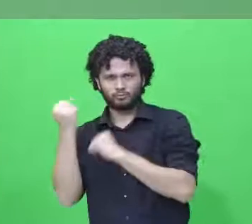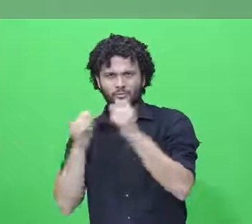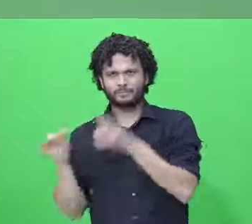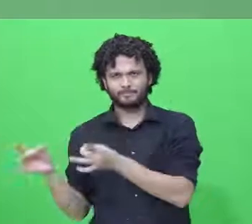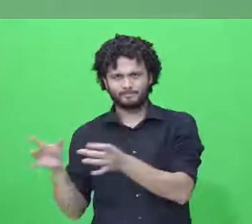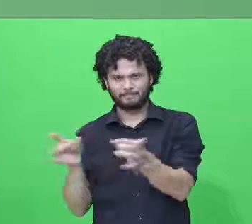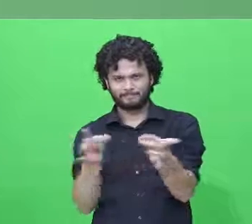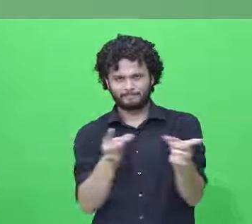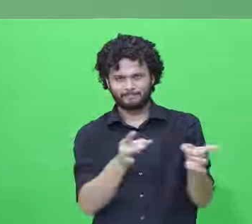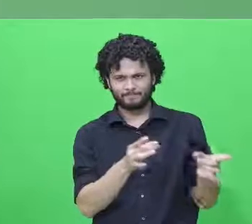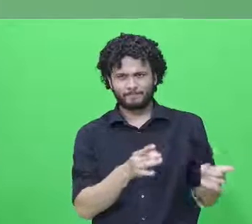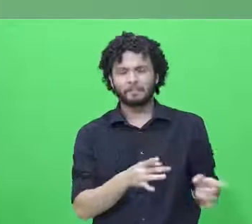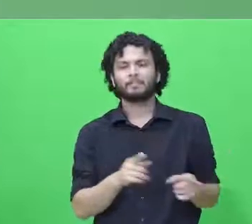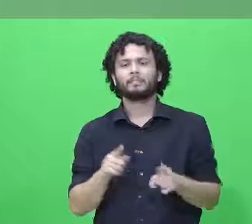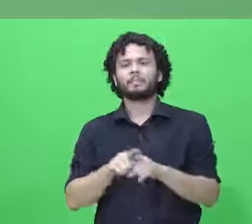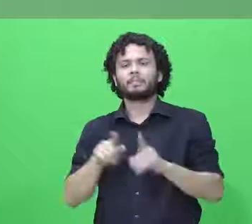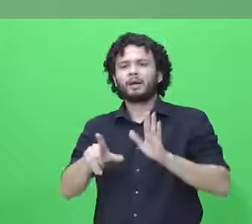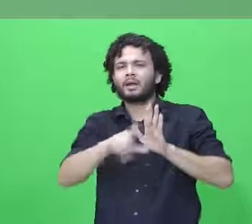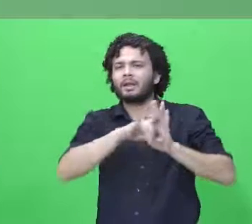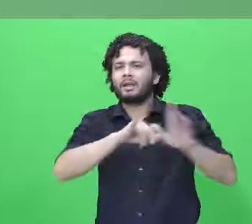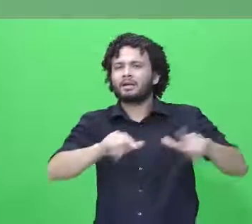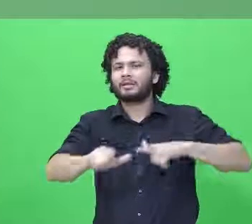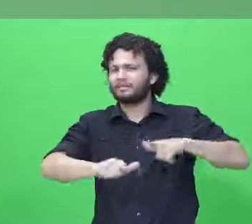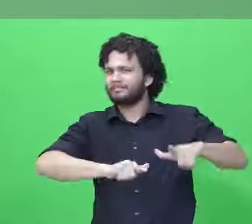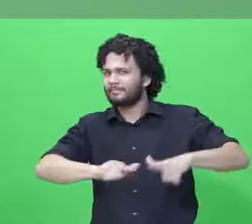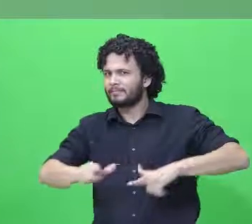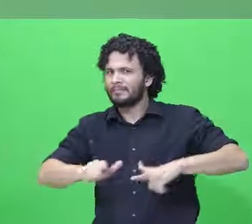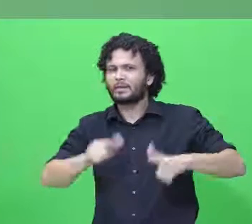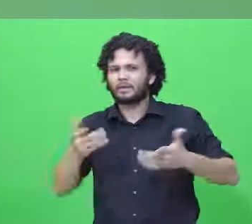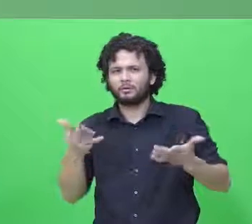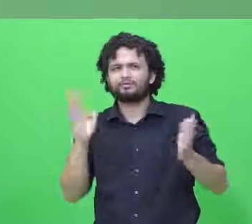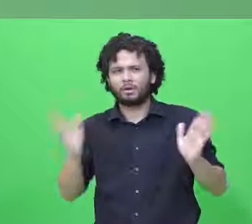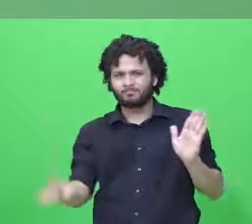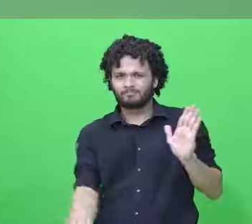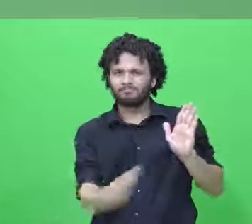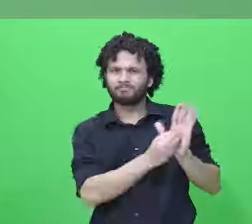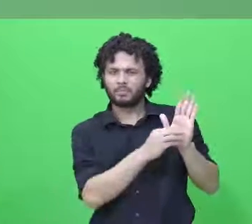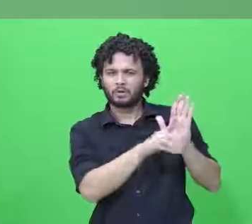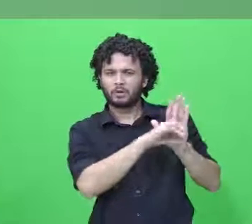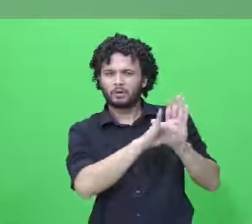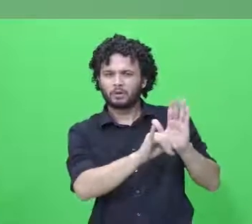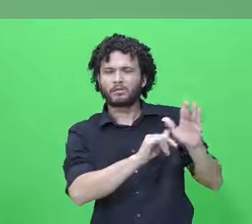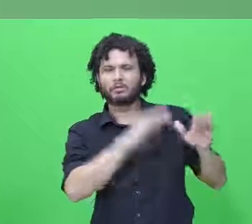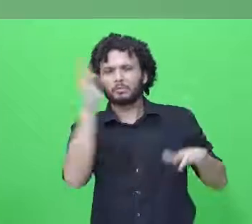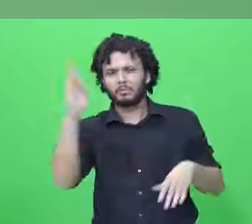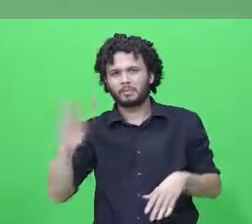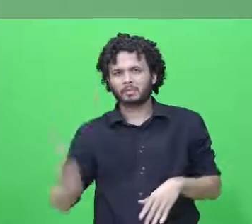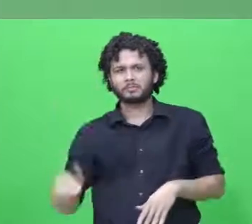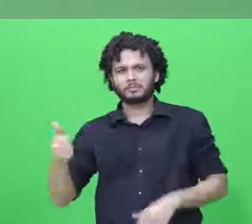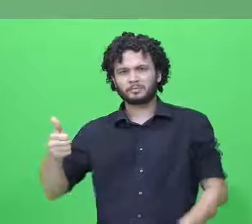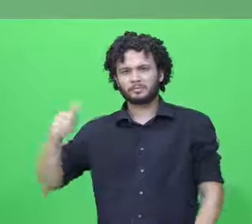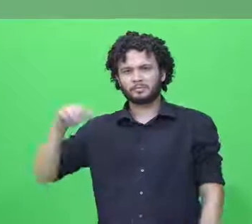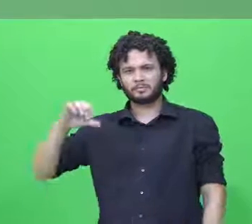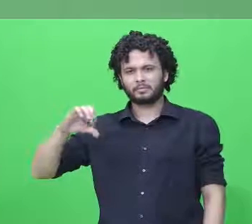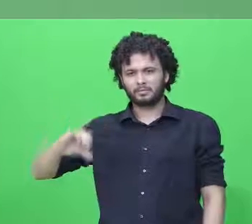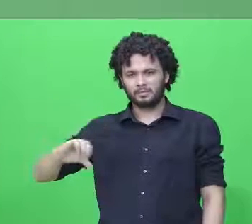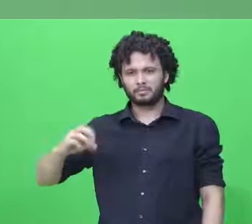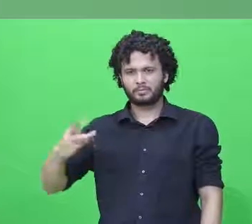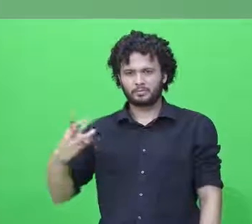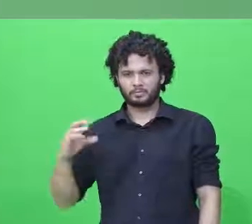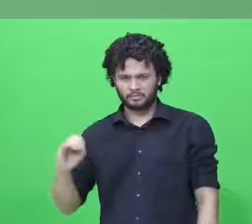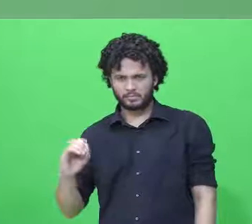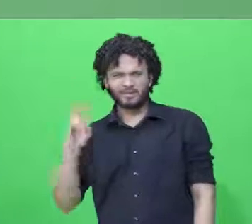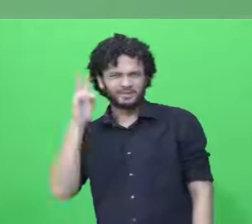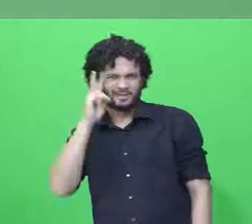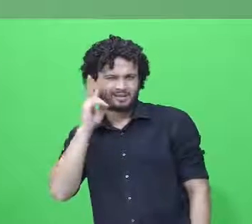para favorecer, de certa forma, aí, as leis trabalhistas que serão, então, implantadas no Brasil nesse período de 1930. Lembrando agora o que eu